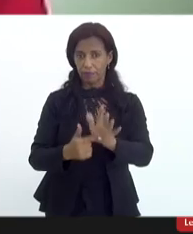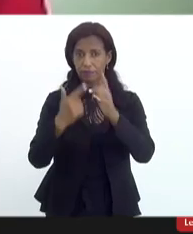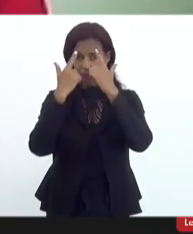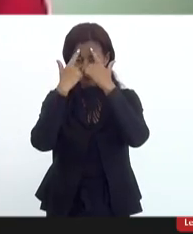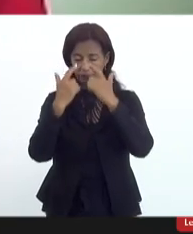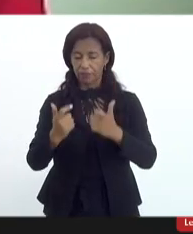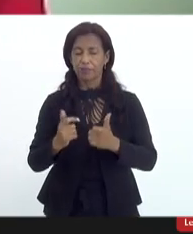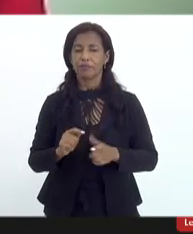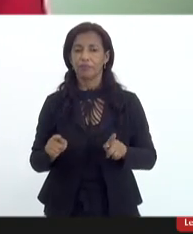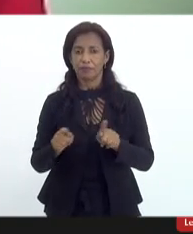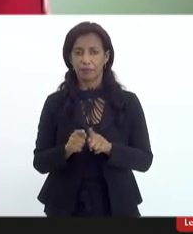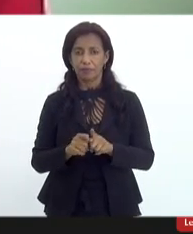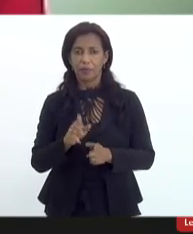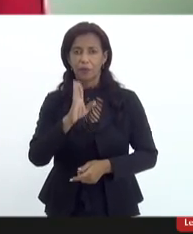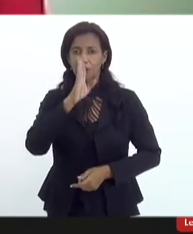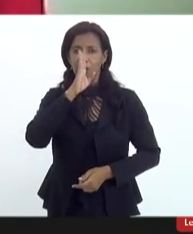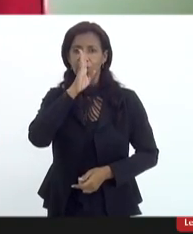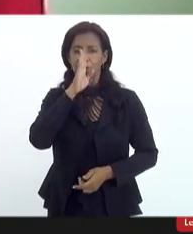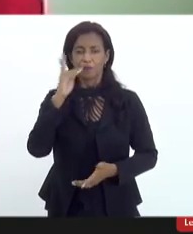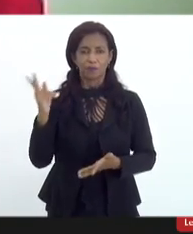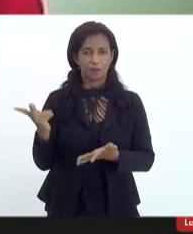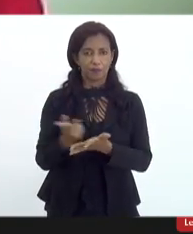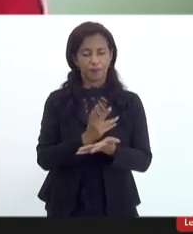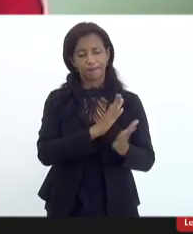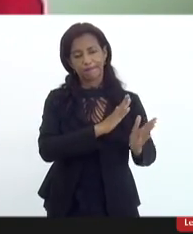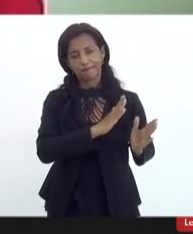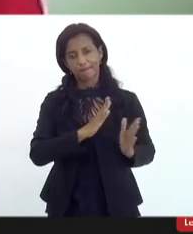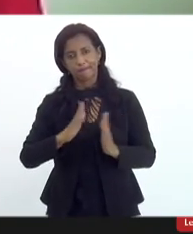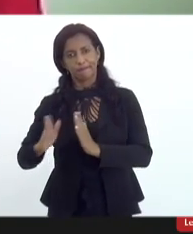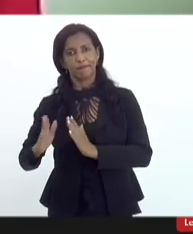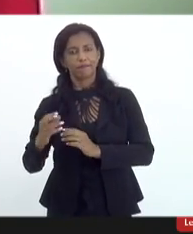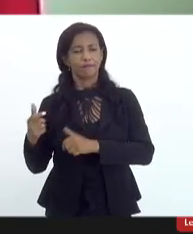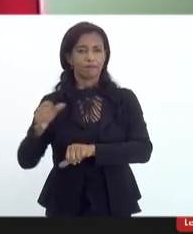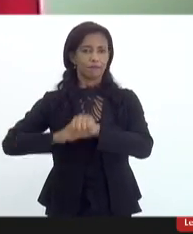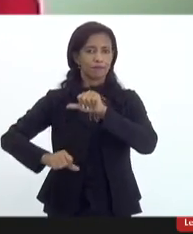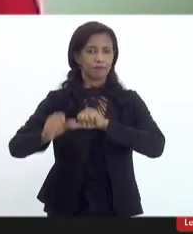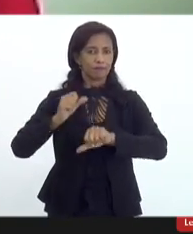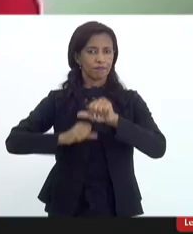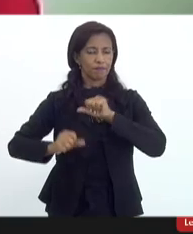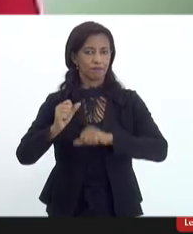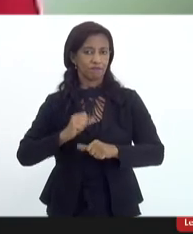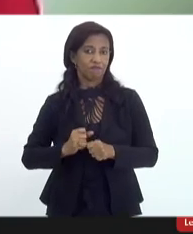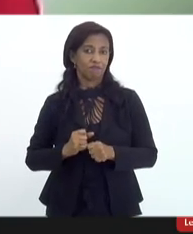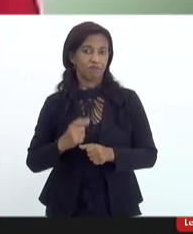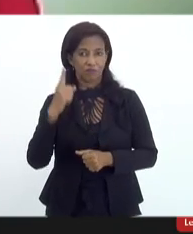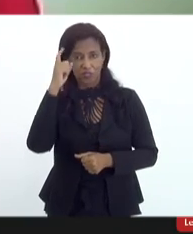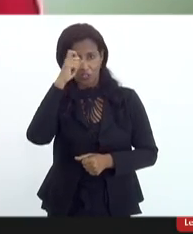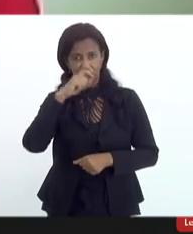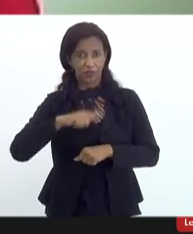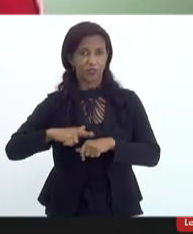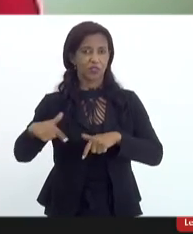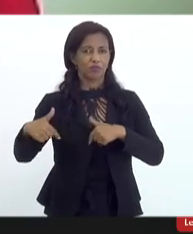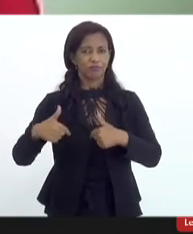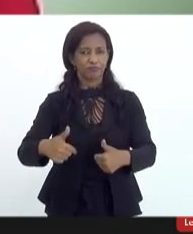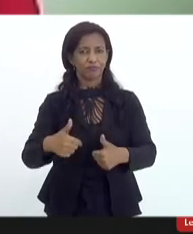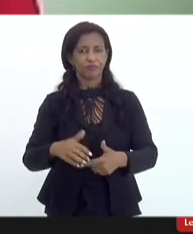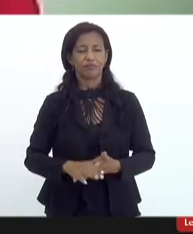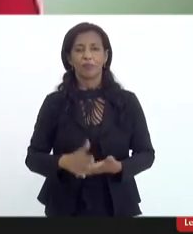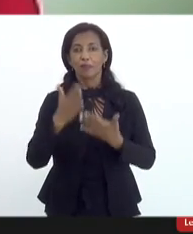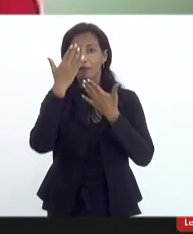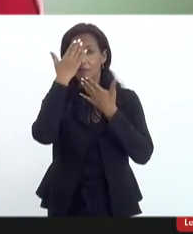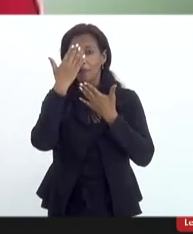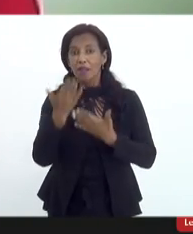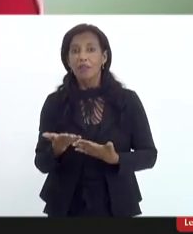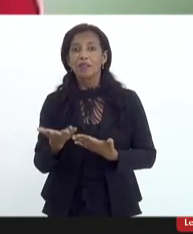violência simbólica e silenciosa que se perpetua e que nos torna impotente diante do seu enfrentamento.